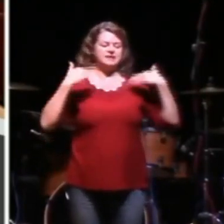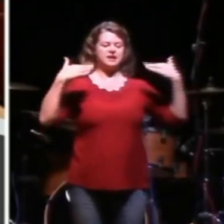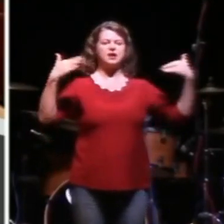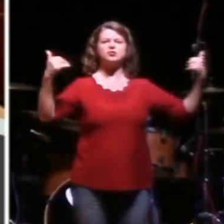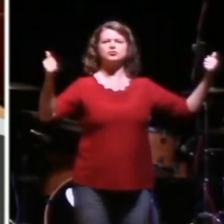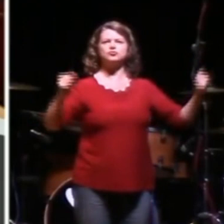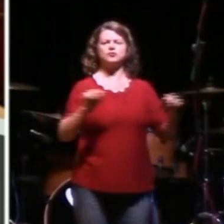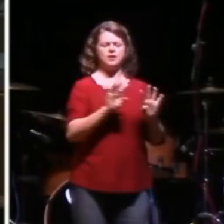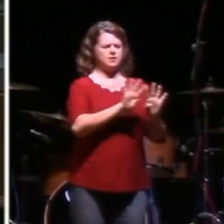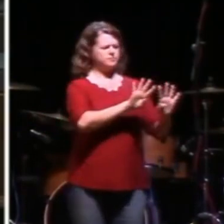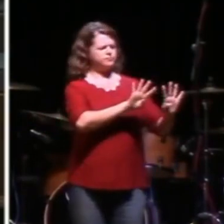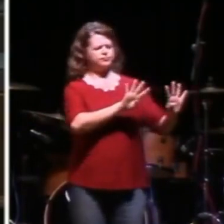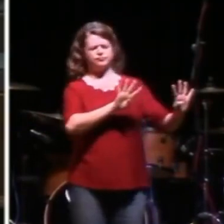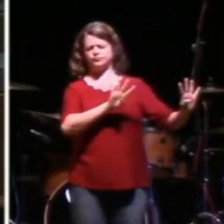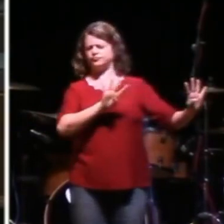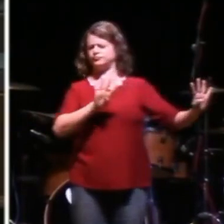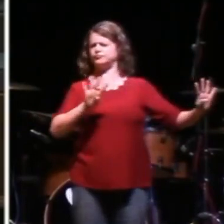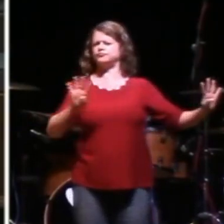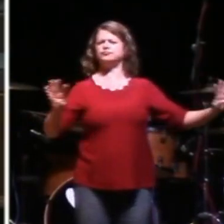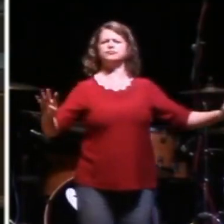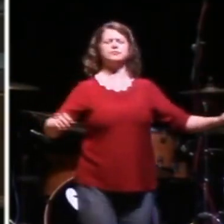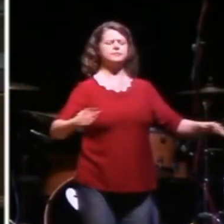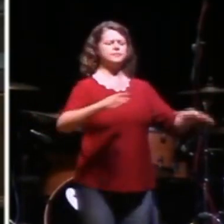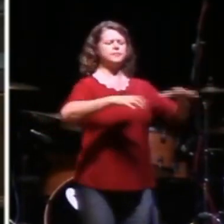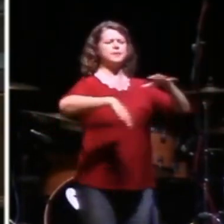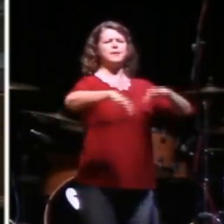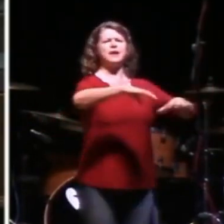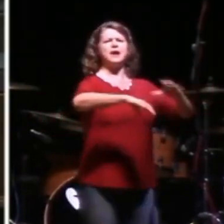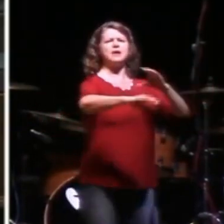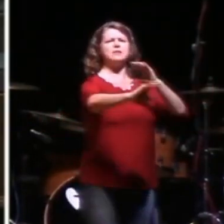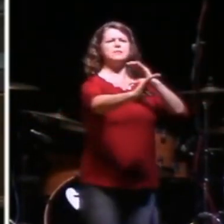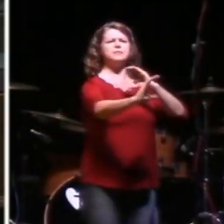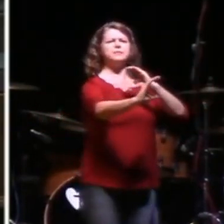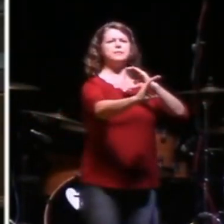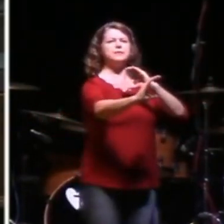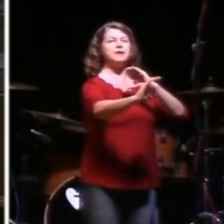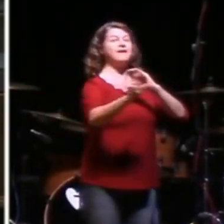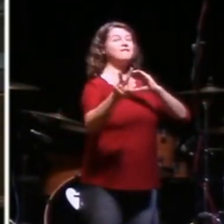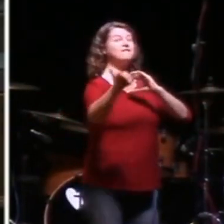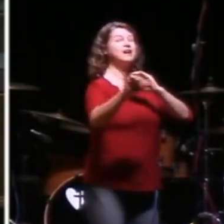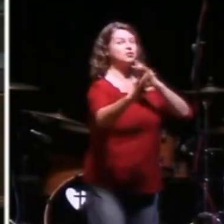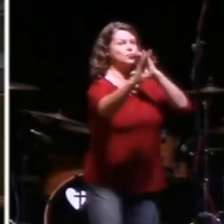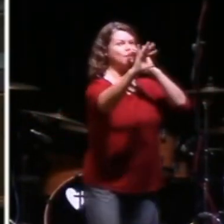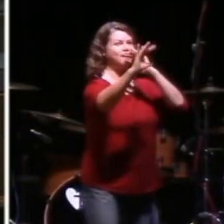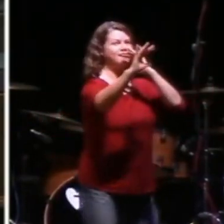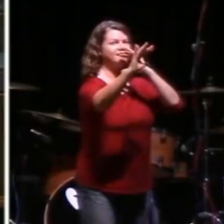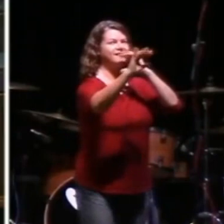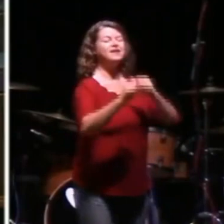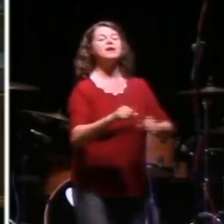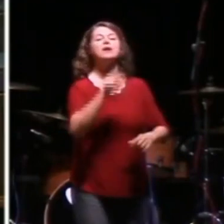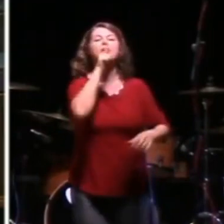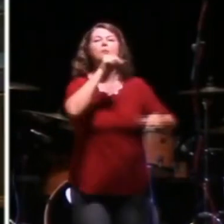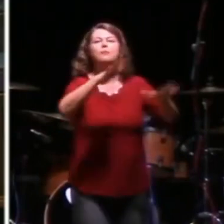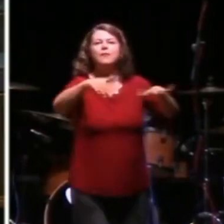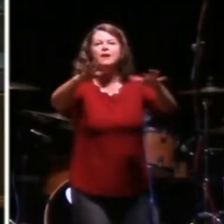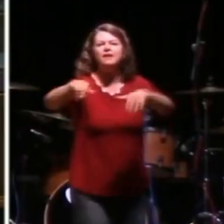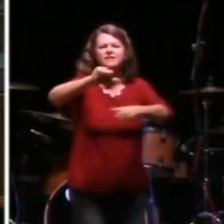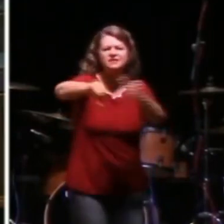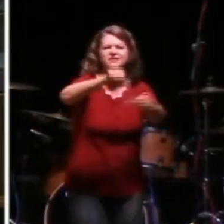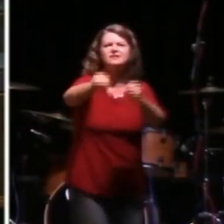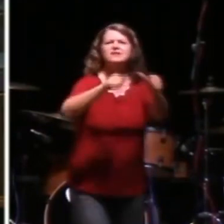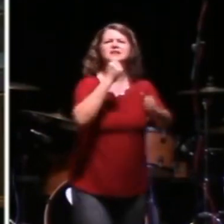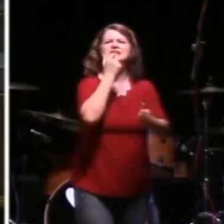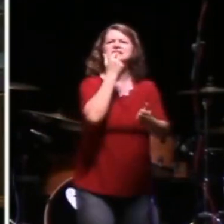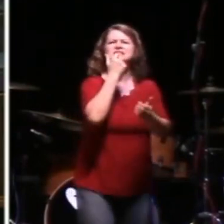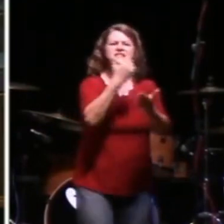tocar os se você prestar atenção nas sete trombetas o mar vai se tornarem sangue os rios vão se tornarem sangue